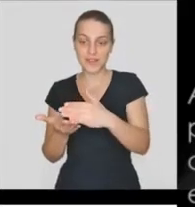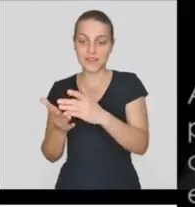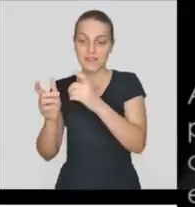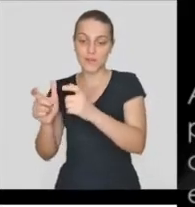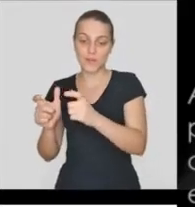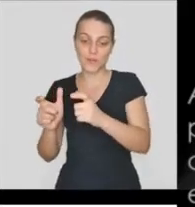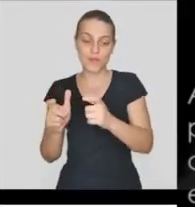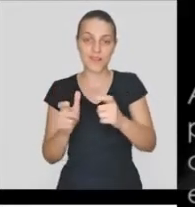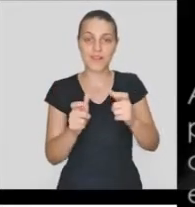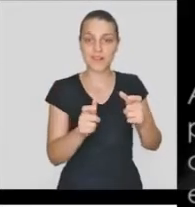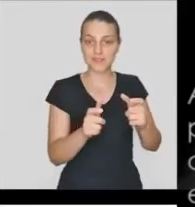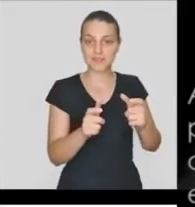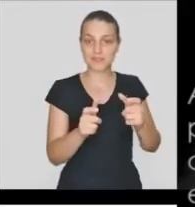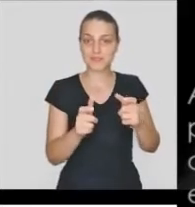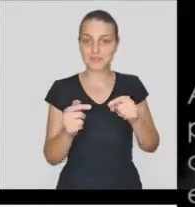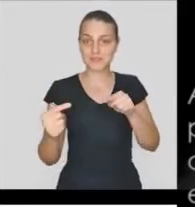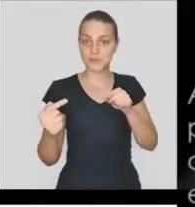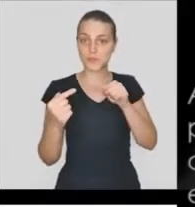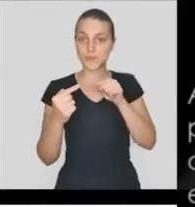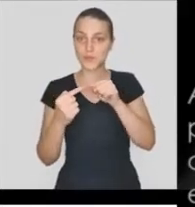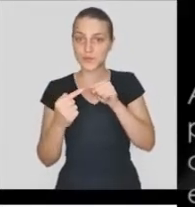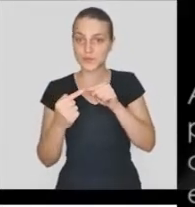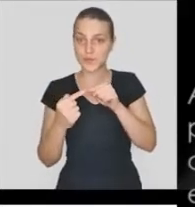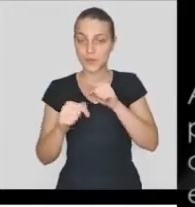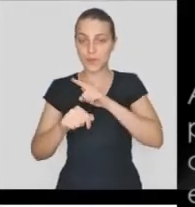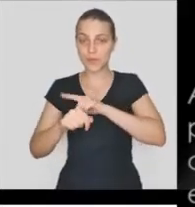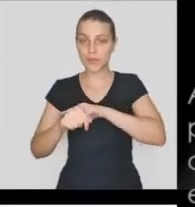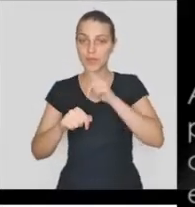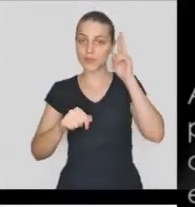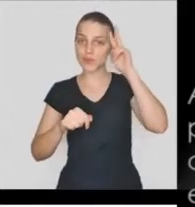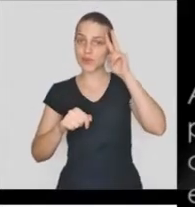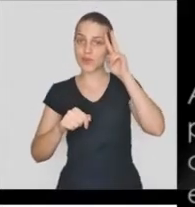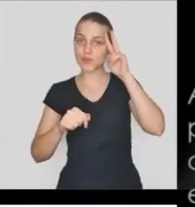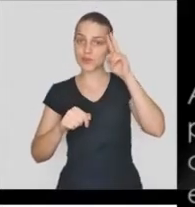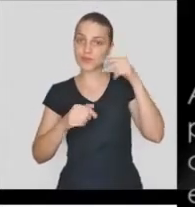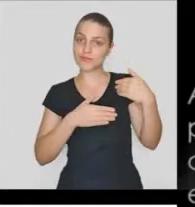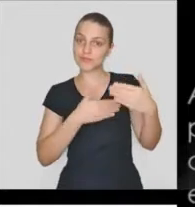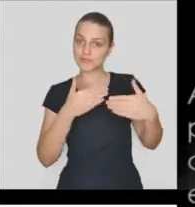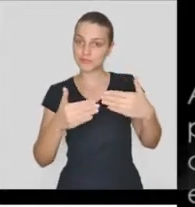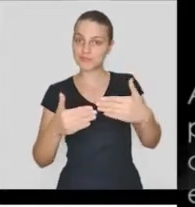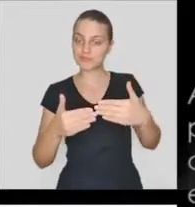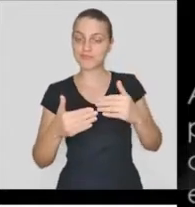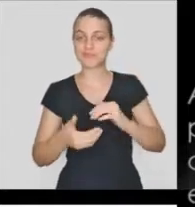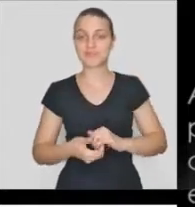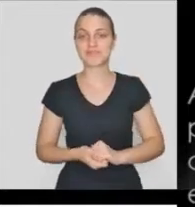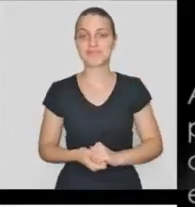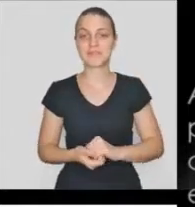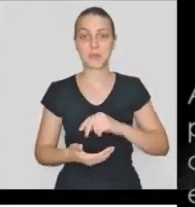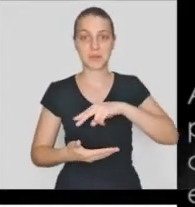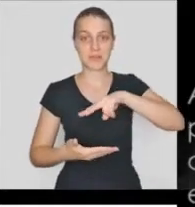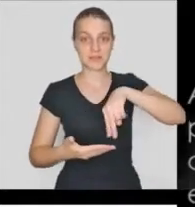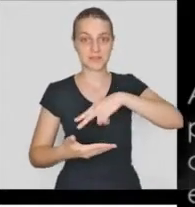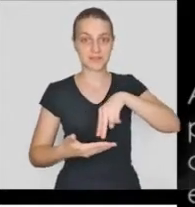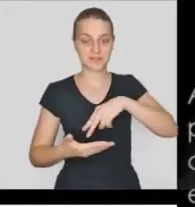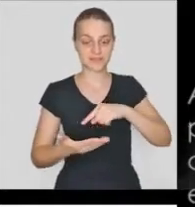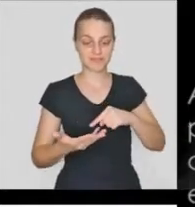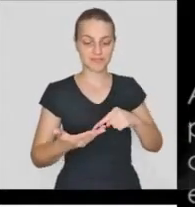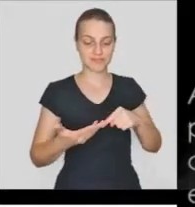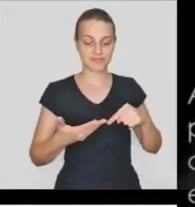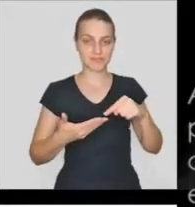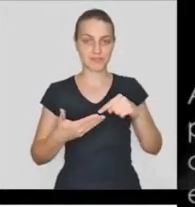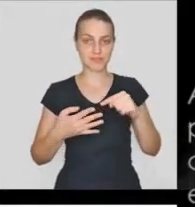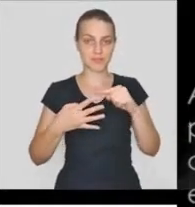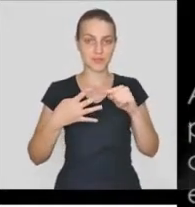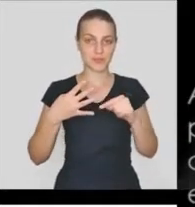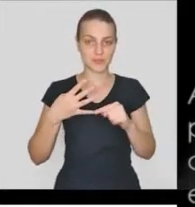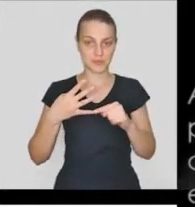em relação ao tempo quando ela nasceu. Basicamente, a dança tem 4 elementos que a gente pode chamar